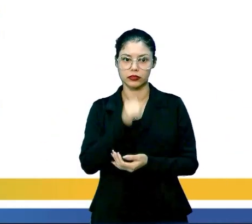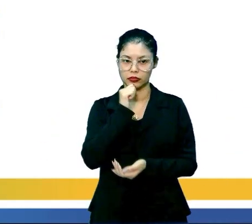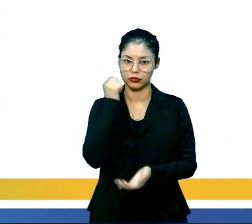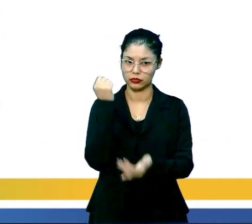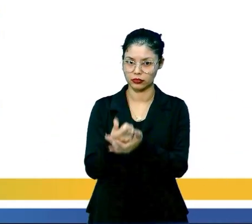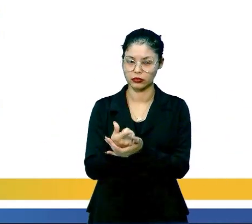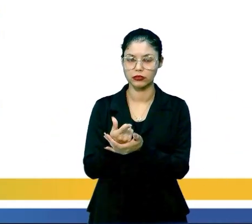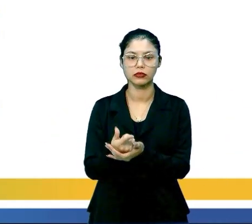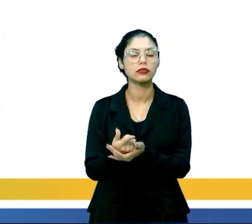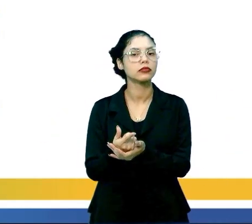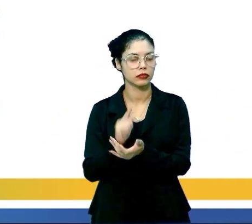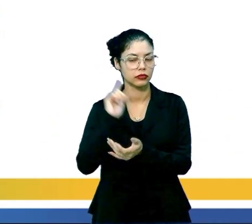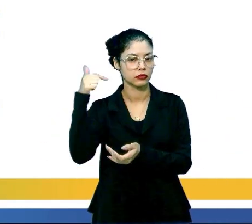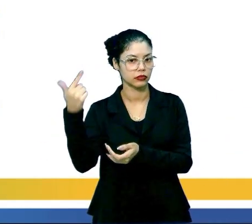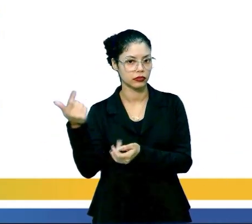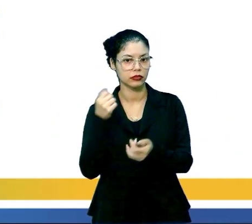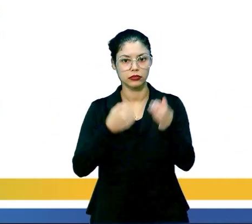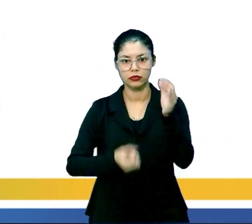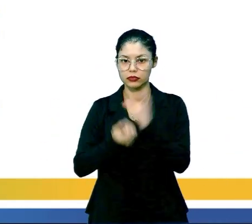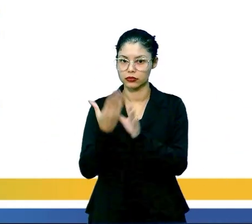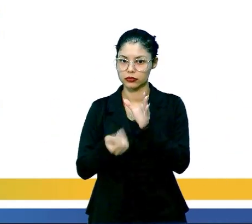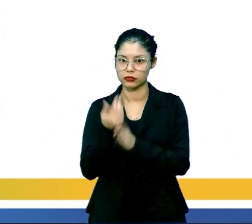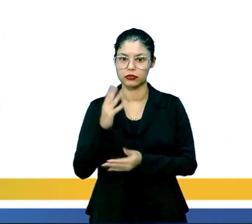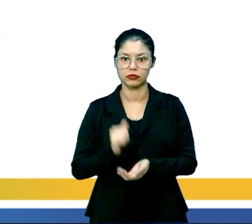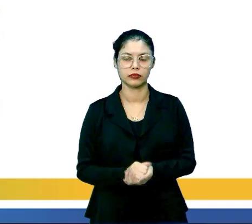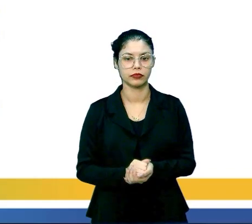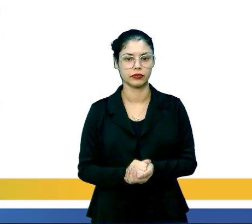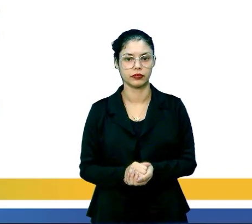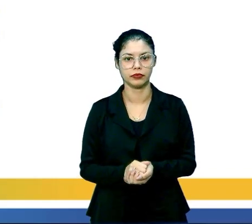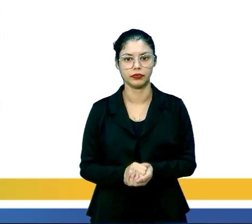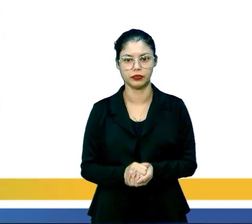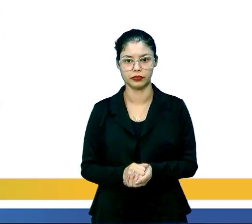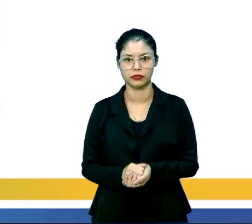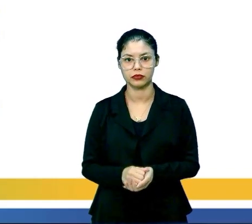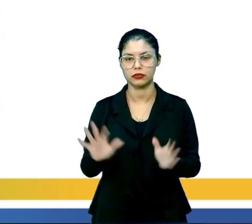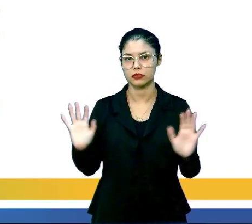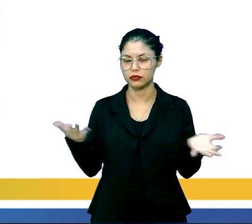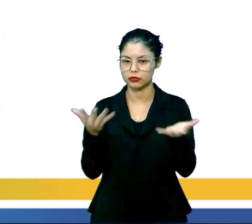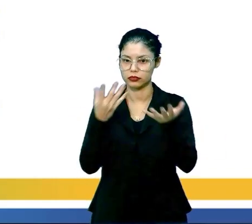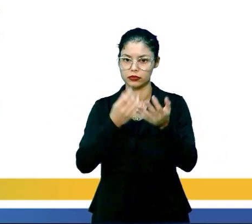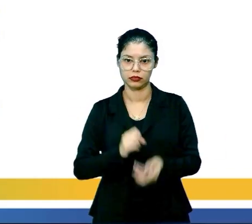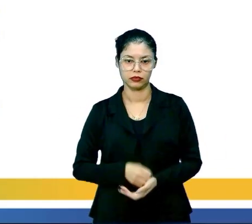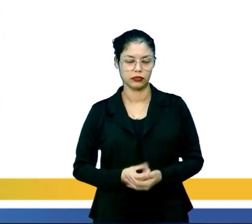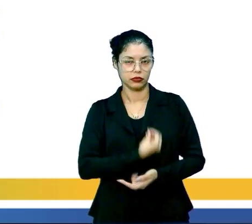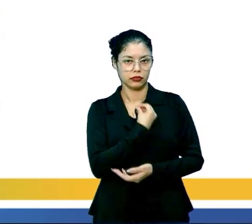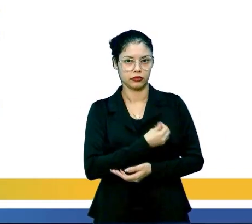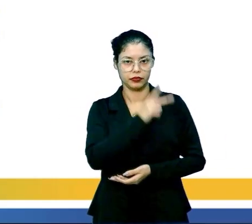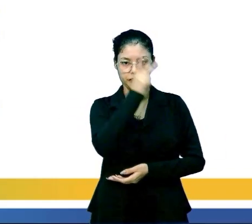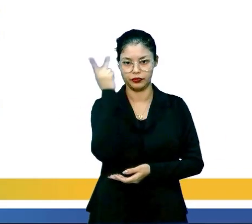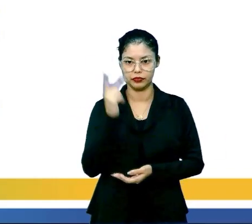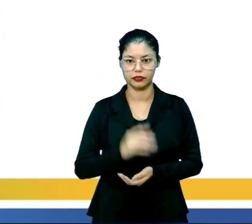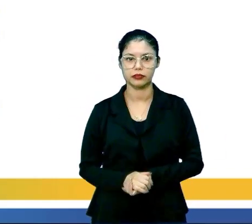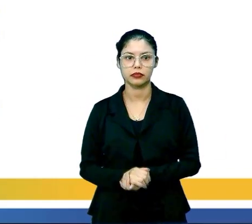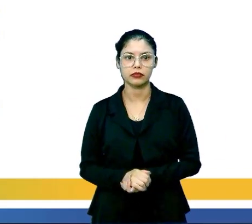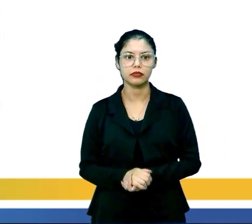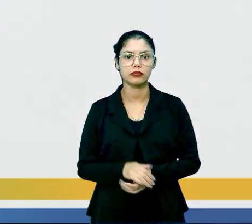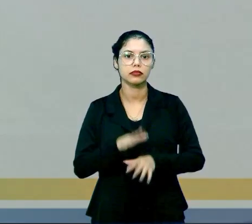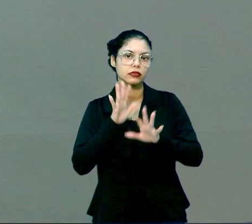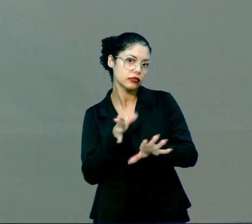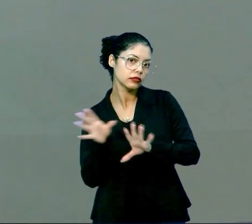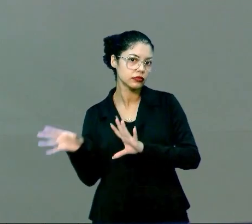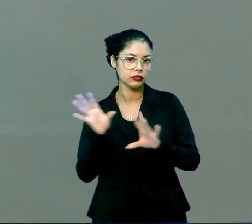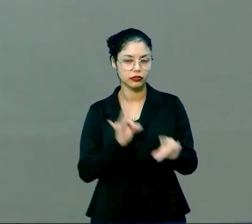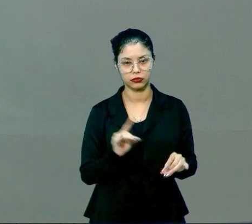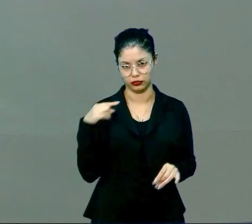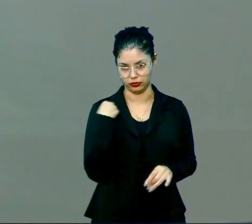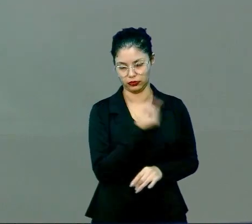a efetivação da compra de mercadoria anunciada ou estimular um estilo de vida. E aí eu já trouxe